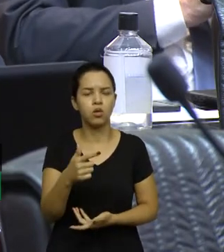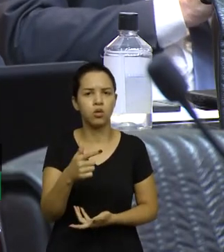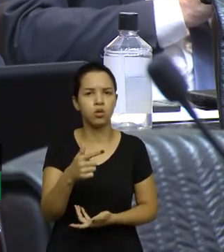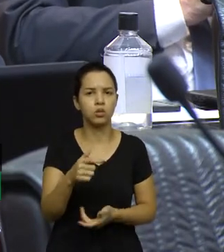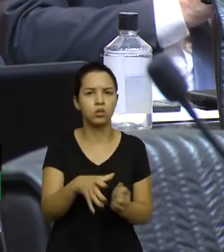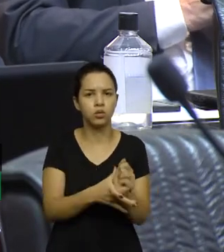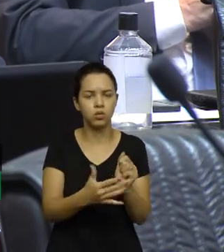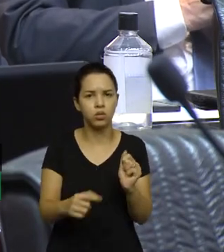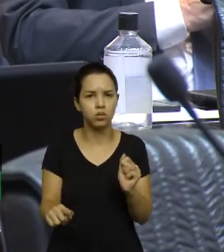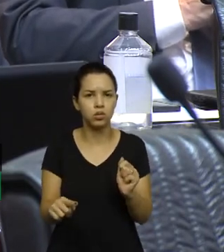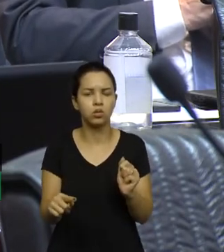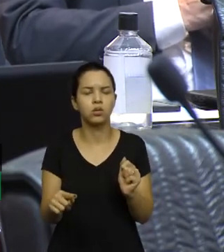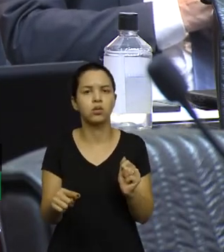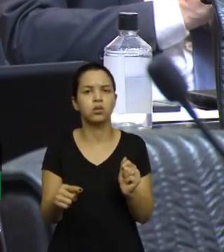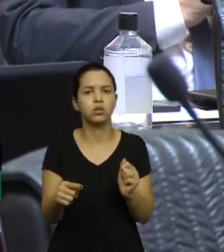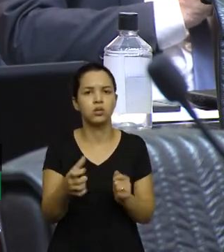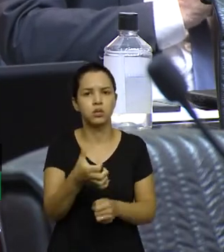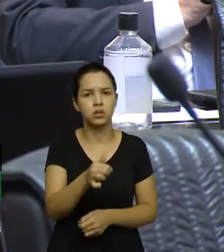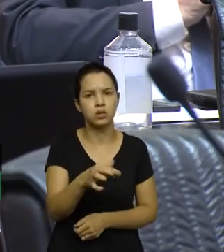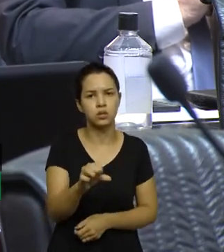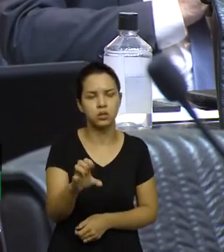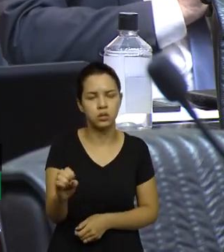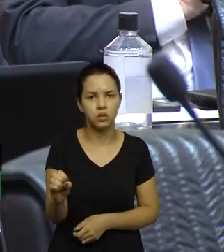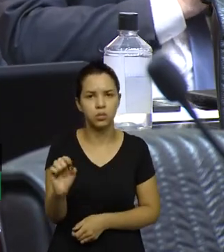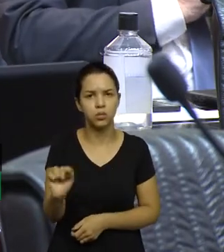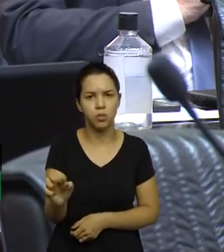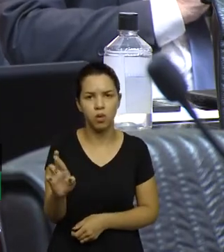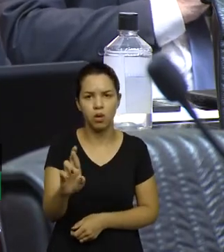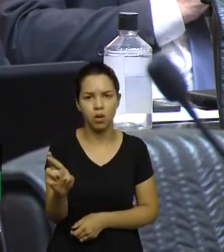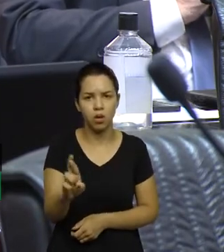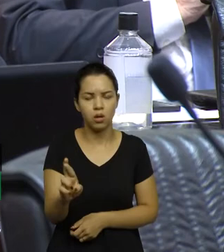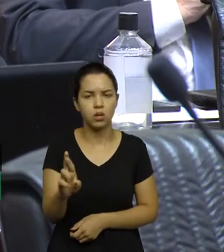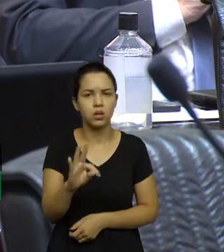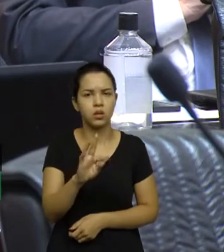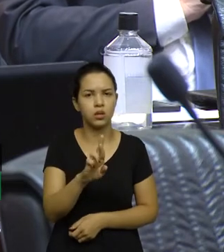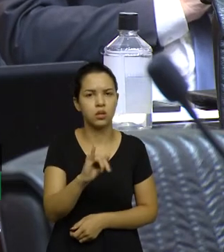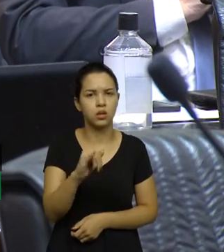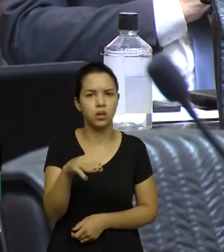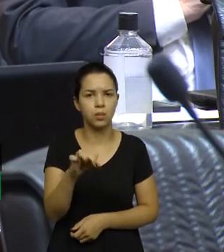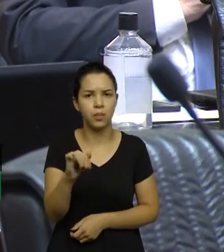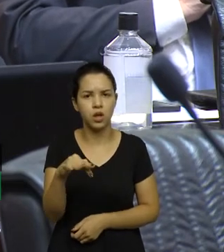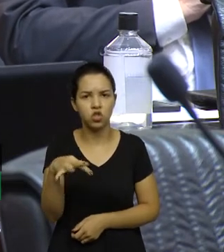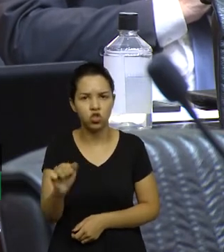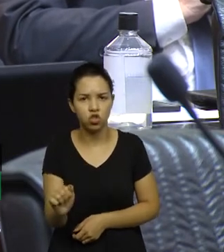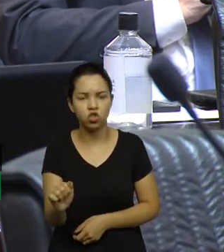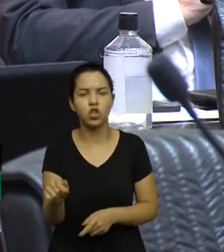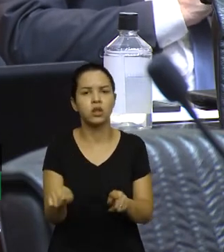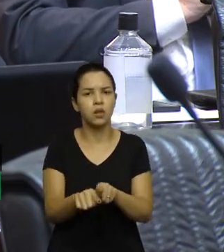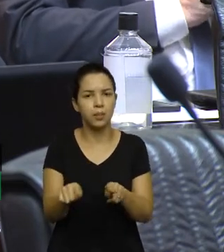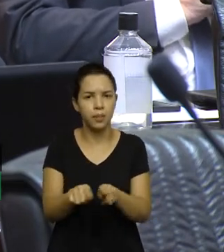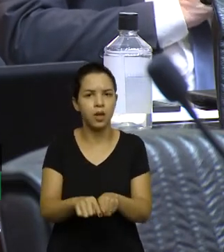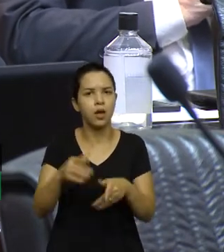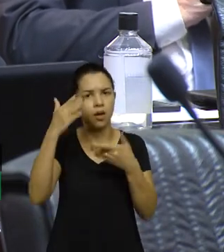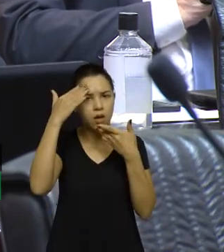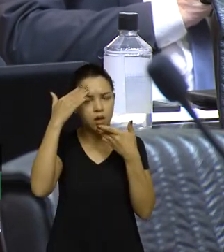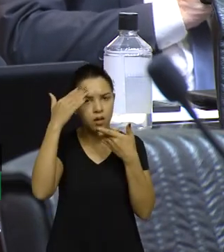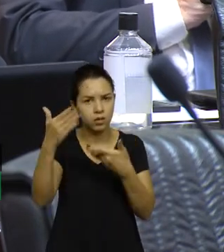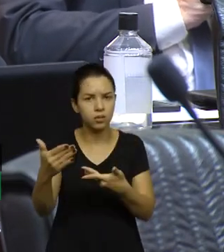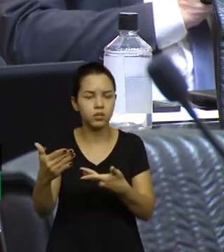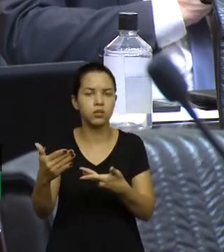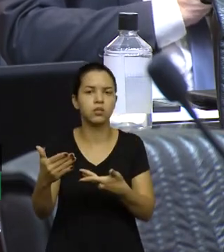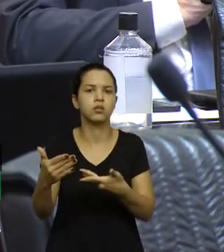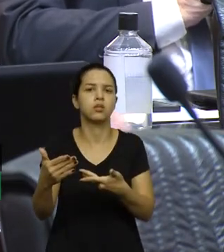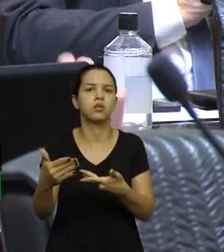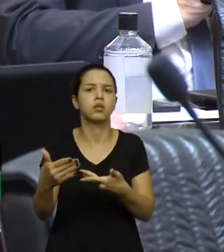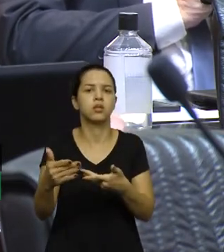mil reais da Trimania. Eu quero mandar um grande abraço para o pessoal da Trimania, agradecer a Trimania que contribui com o Hospital